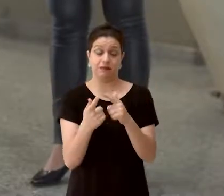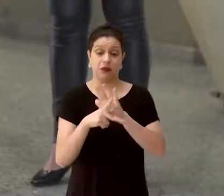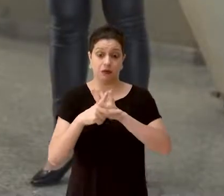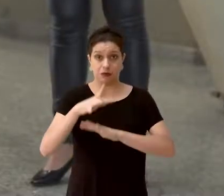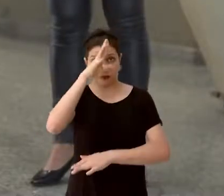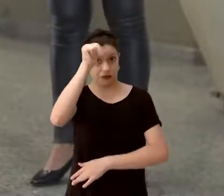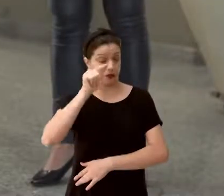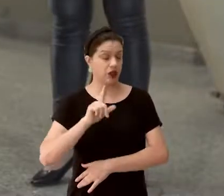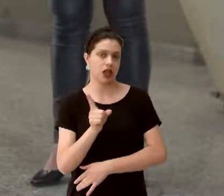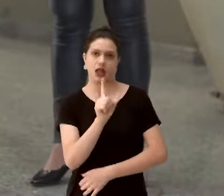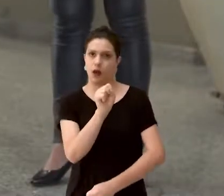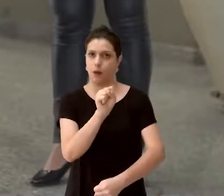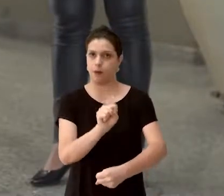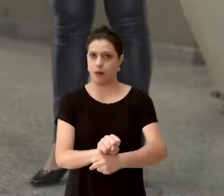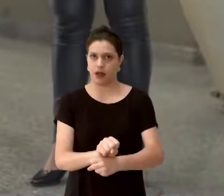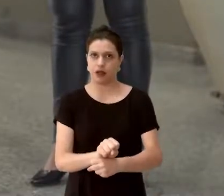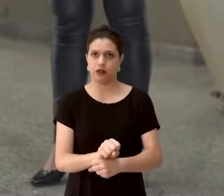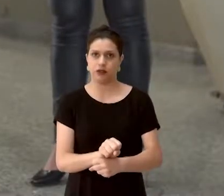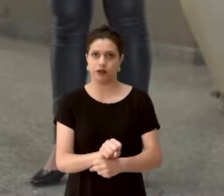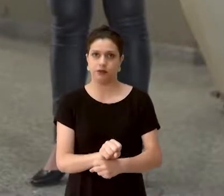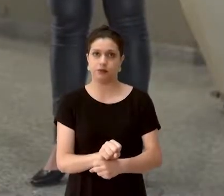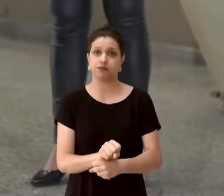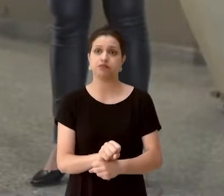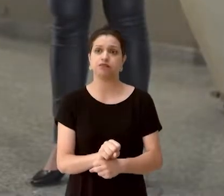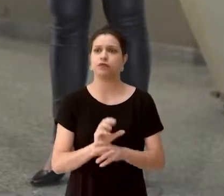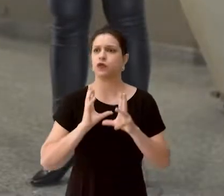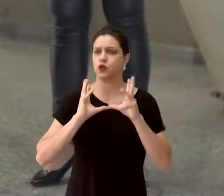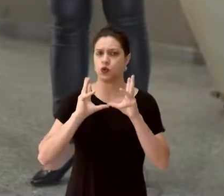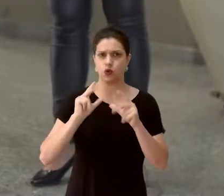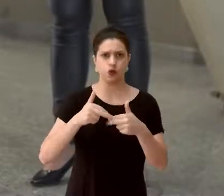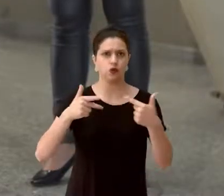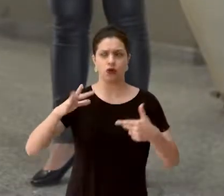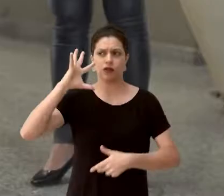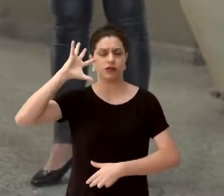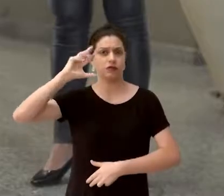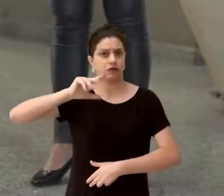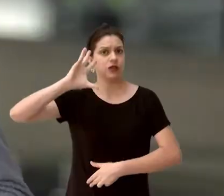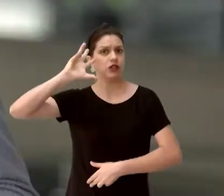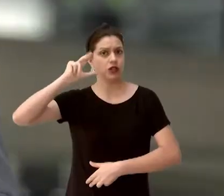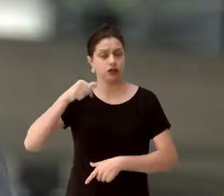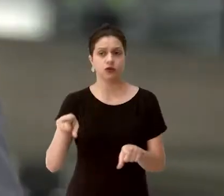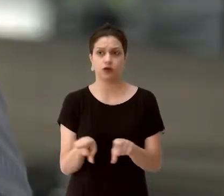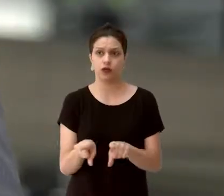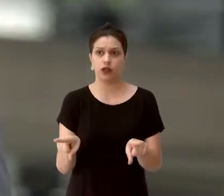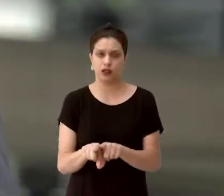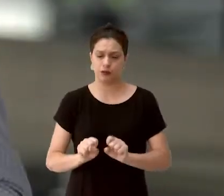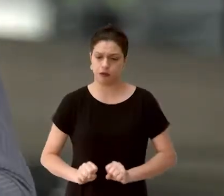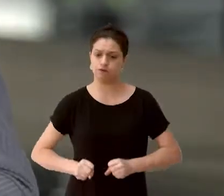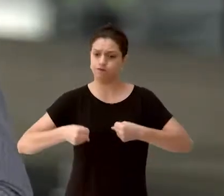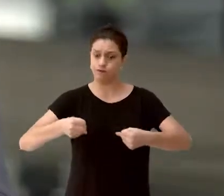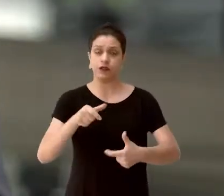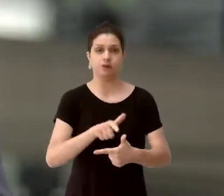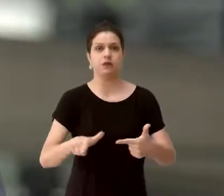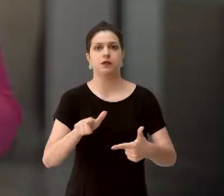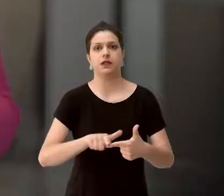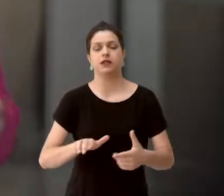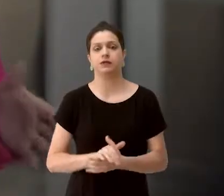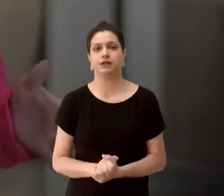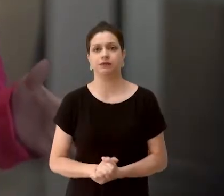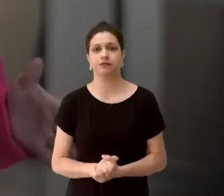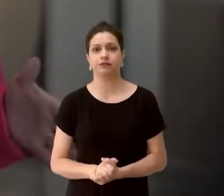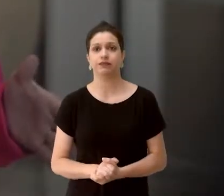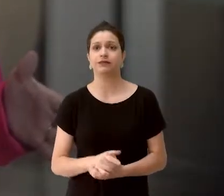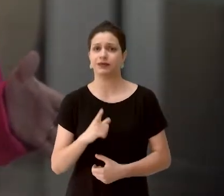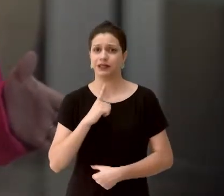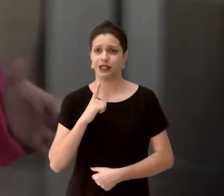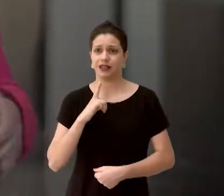não parou e esteve ao lado do povo nas principais tomadas de decisões para o enfrentamento deste problema. Mesmo